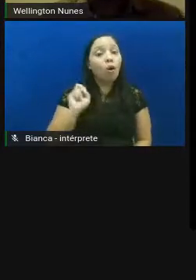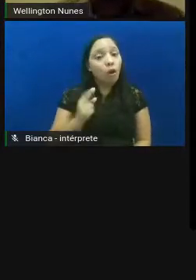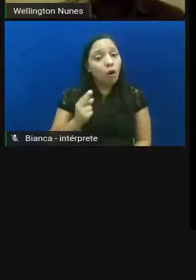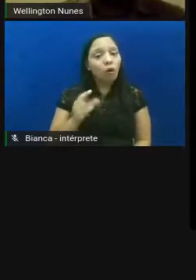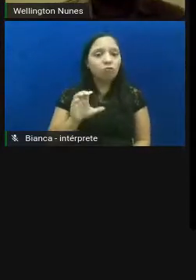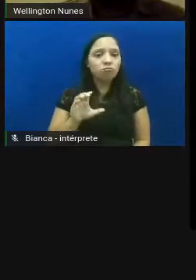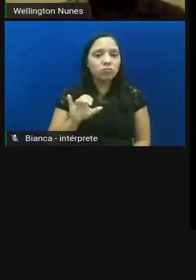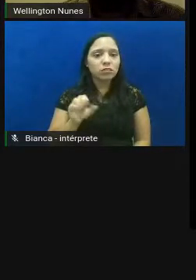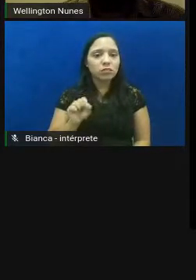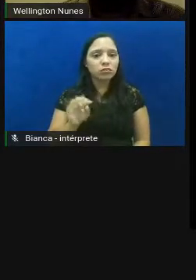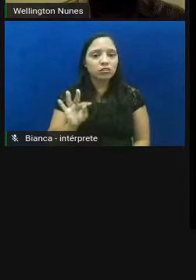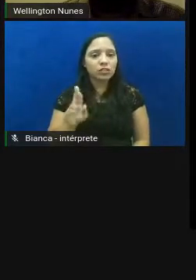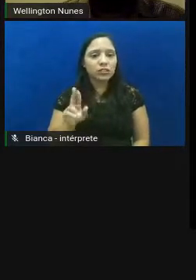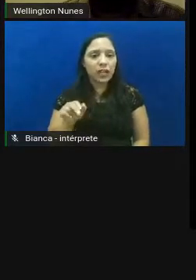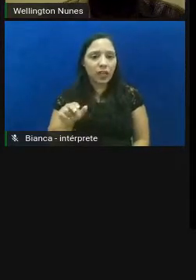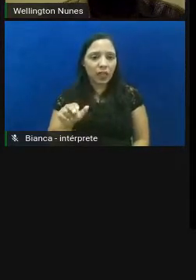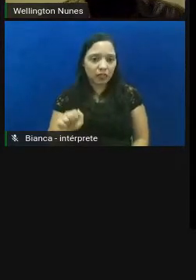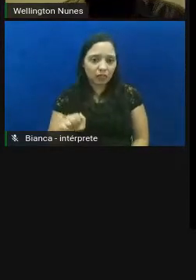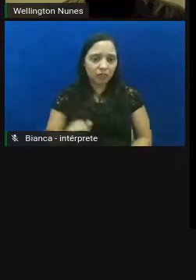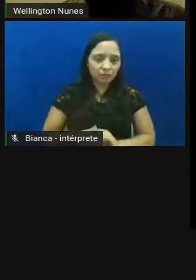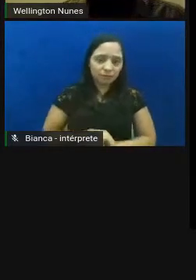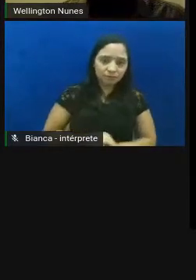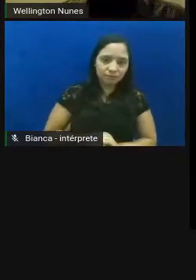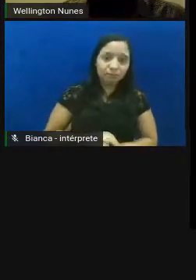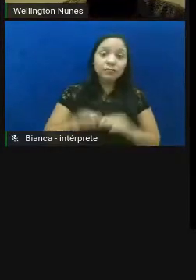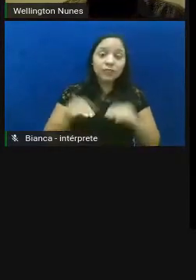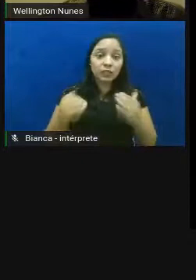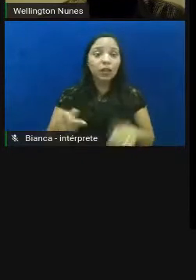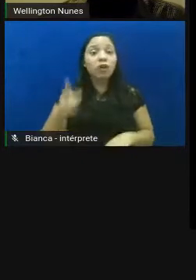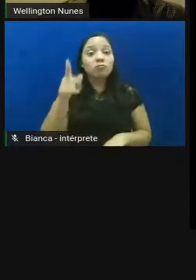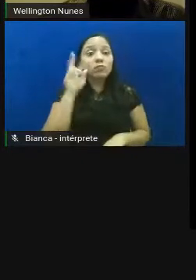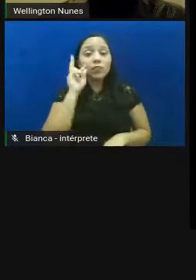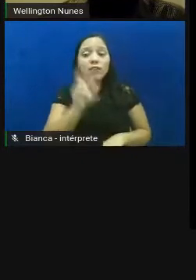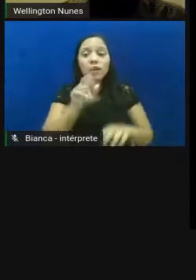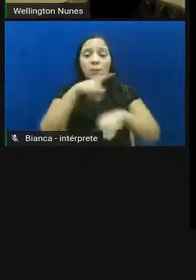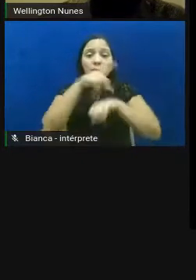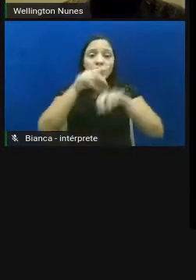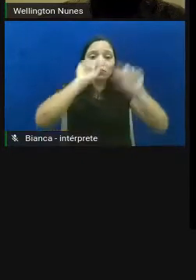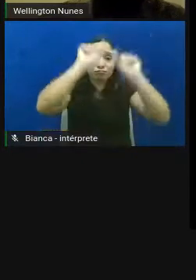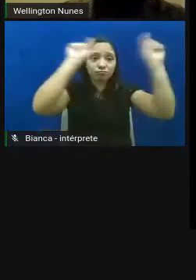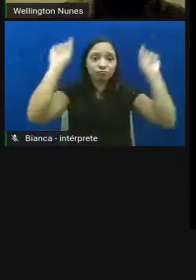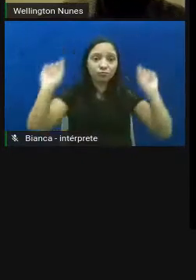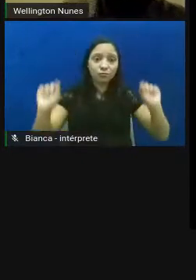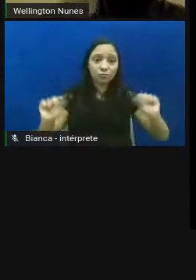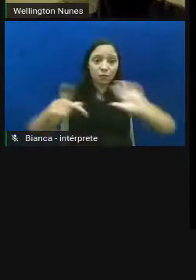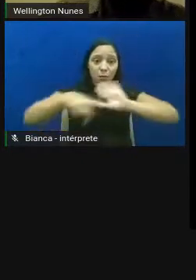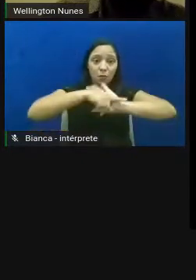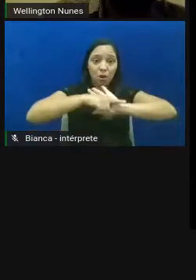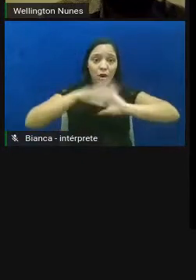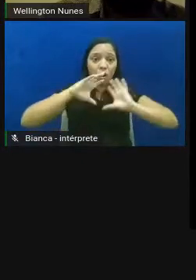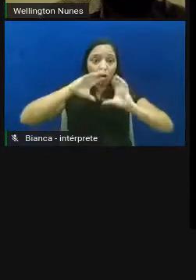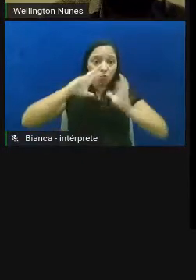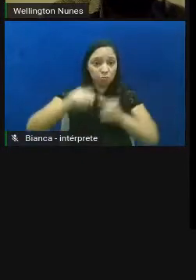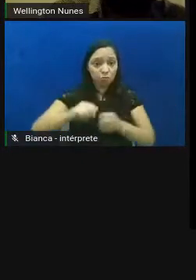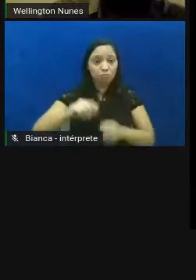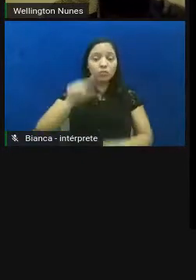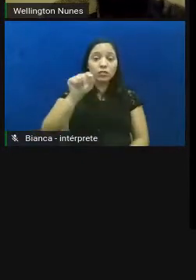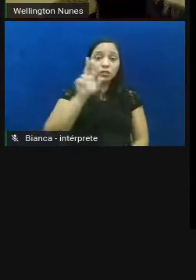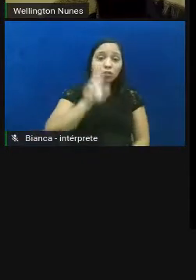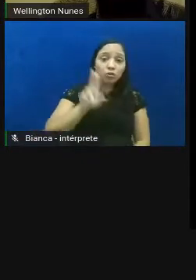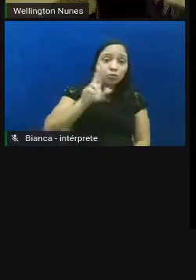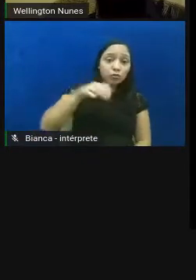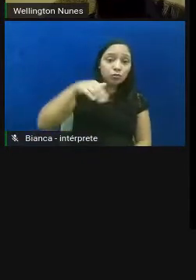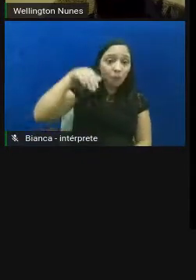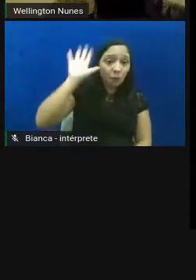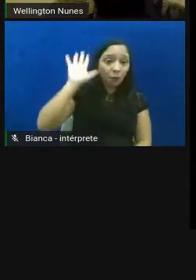Países que mais investiram aí em saúde no mundo, então seria o percentual de despesas em saúde